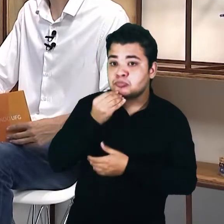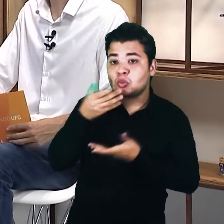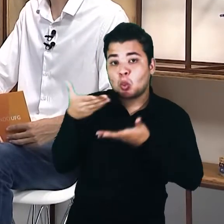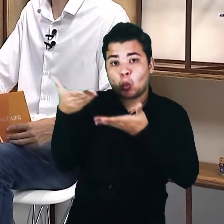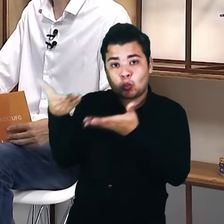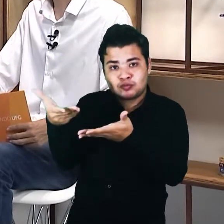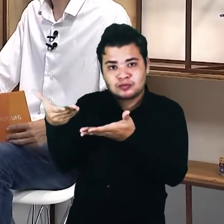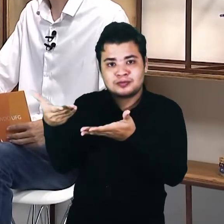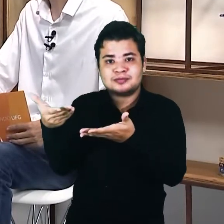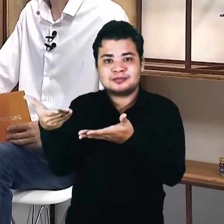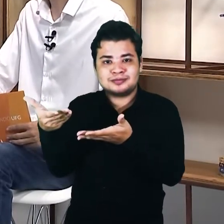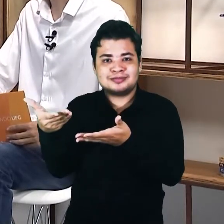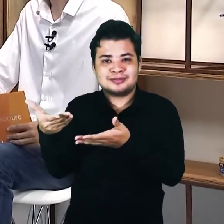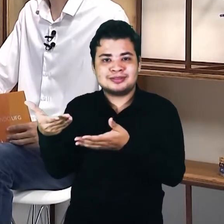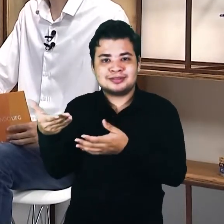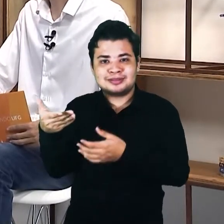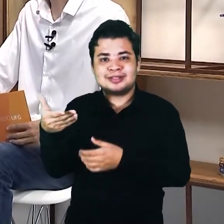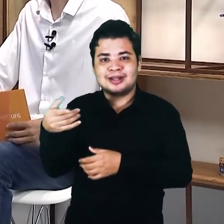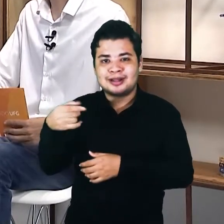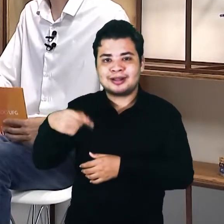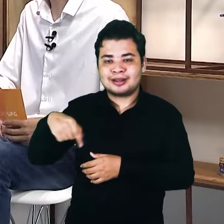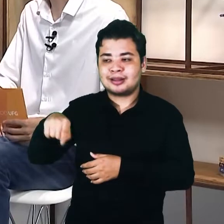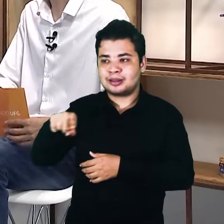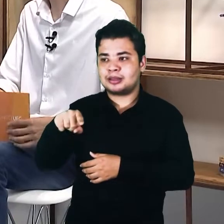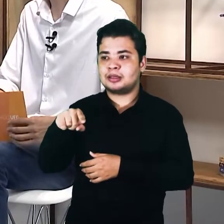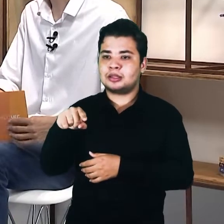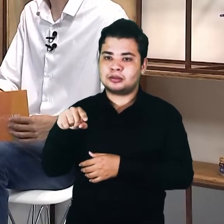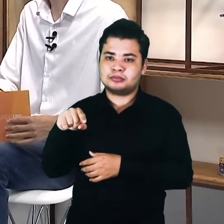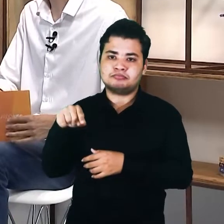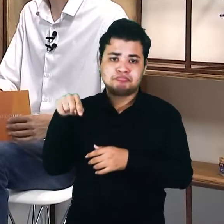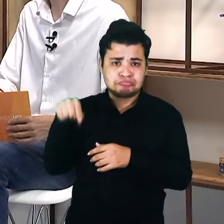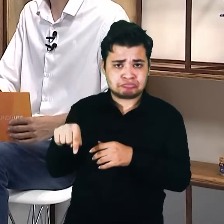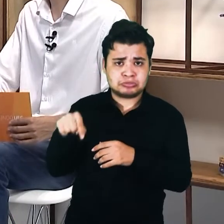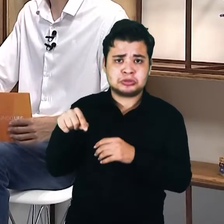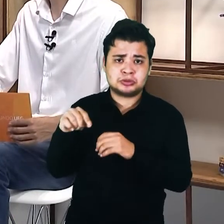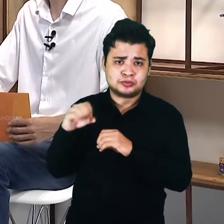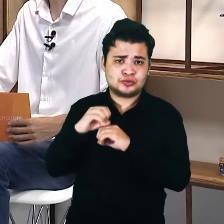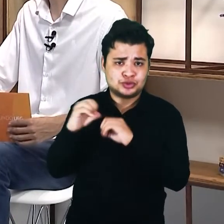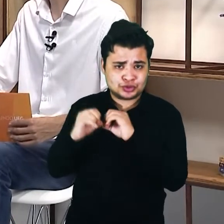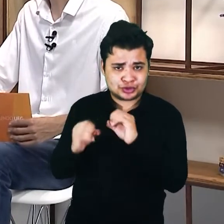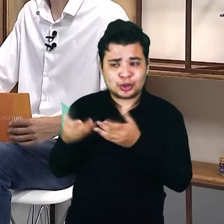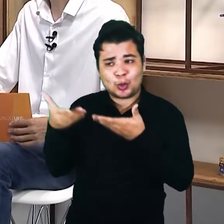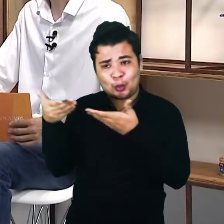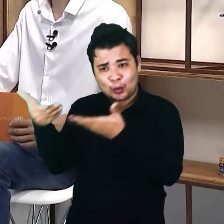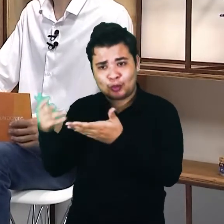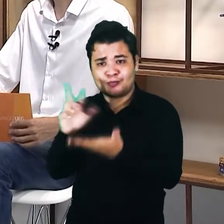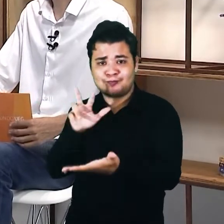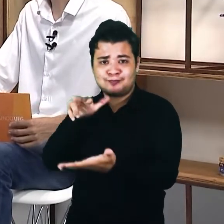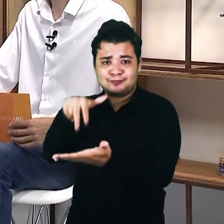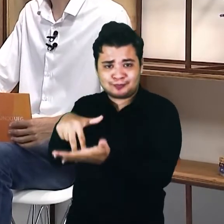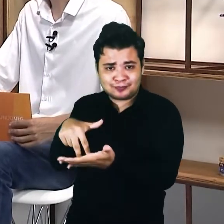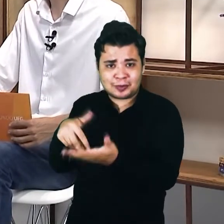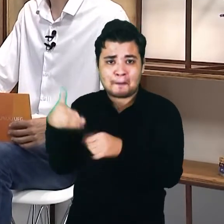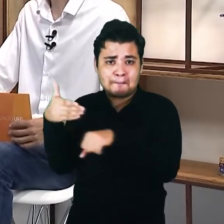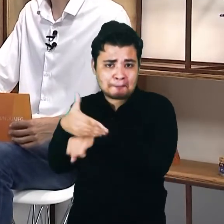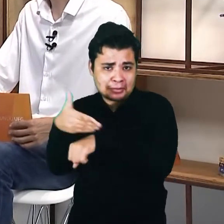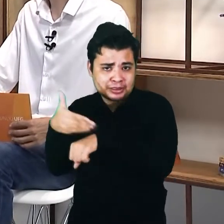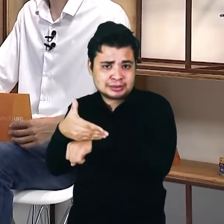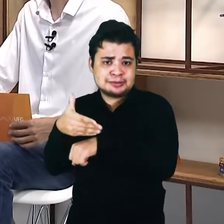oportunidade, né, que vocês nos deram, né, Gustavo, através, a UFG, através de